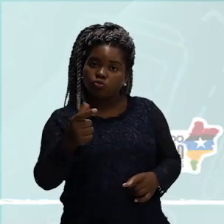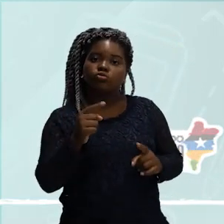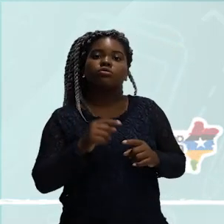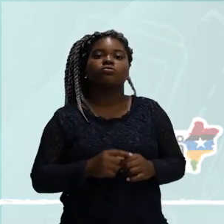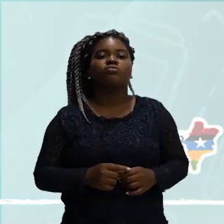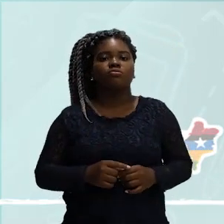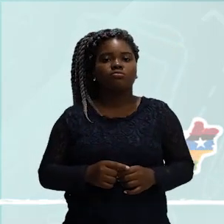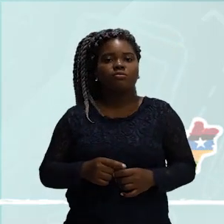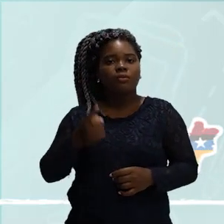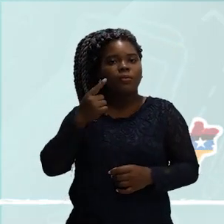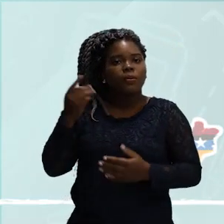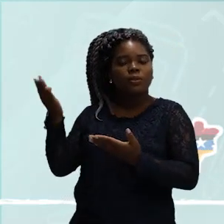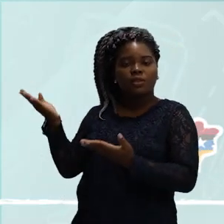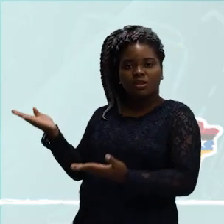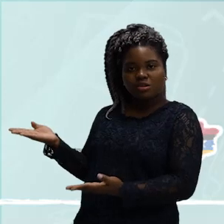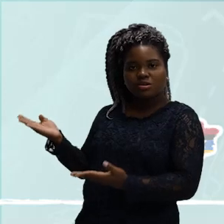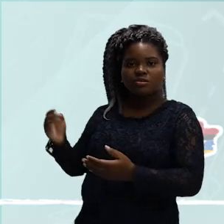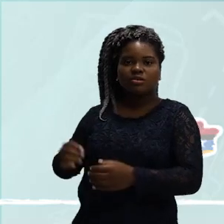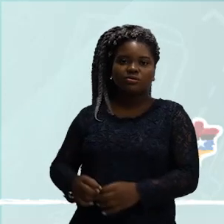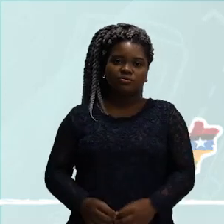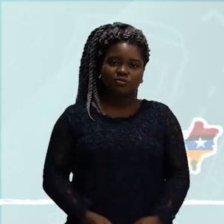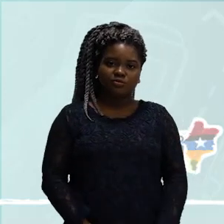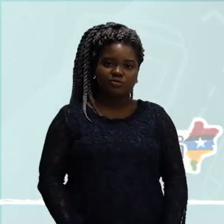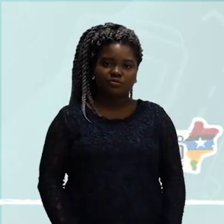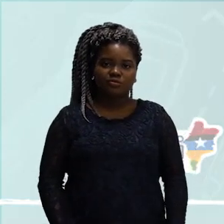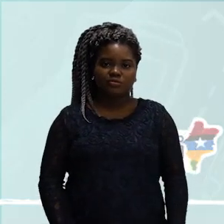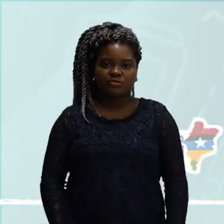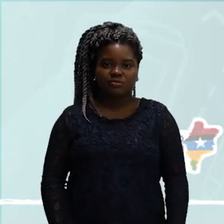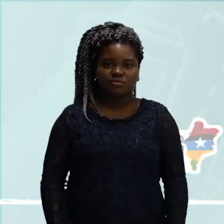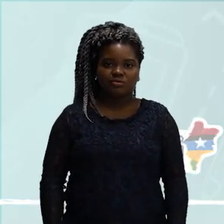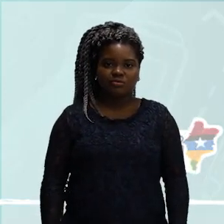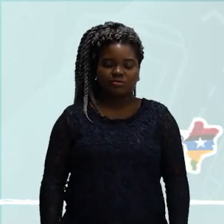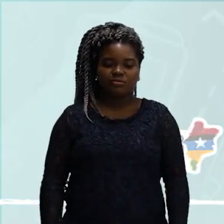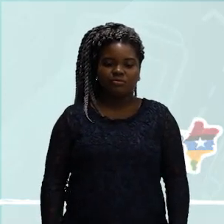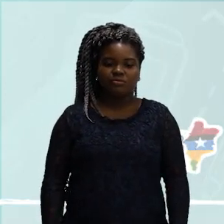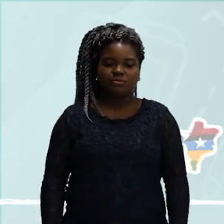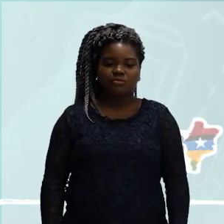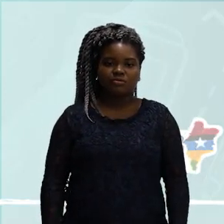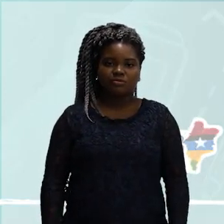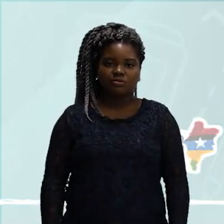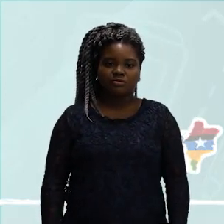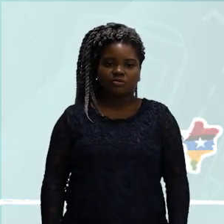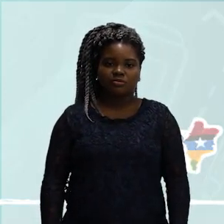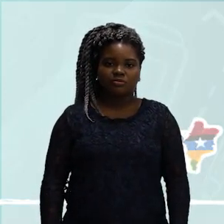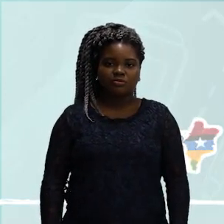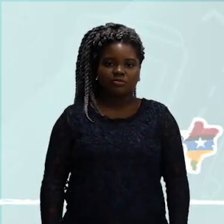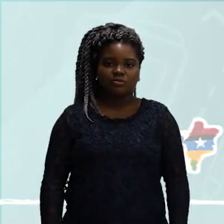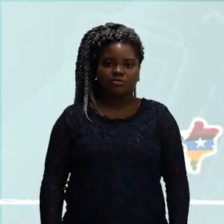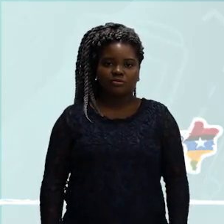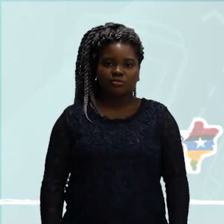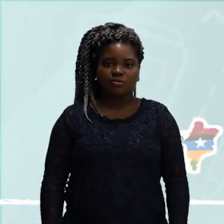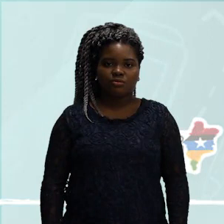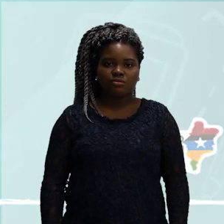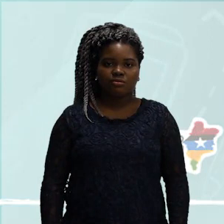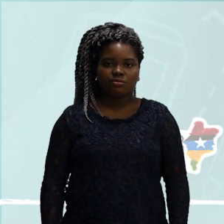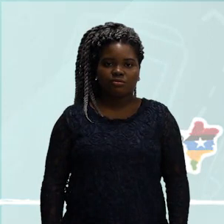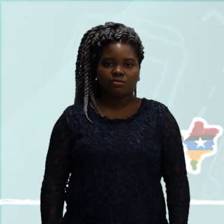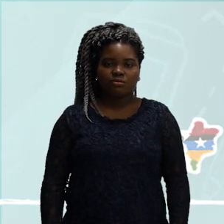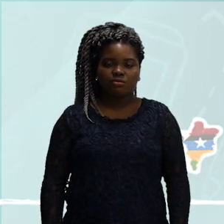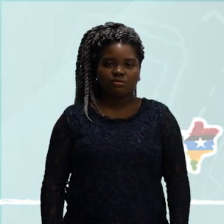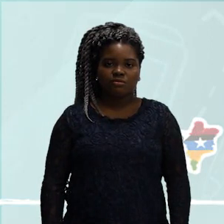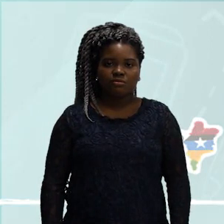notícias na internet, e muitas dessas informações elas são dadas através de gráficos. Né? Então, o gráfico é um instrumento que